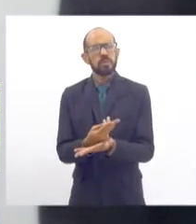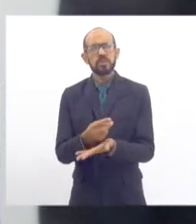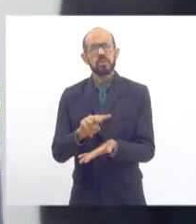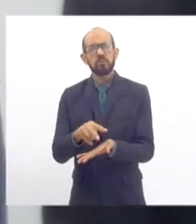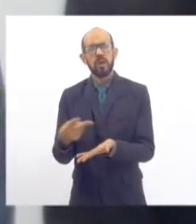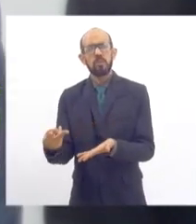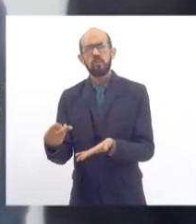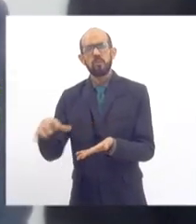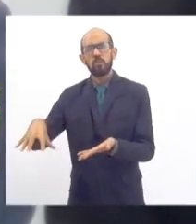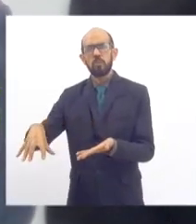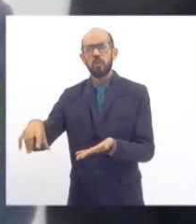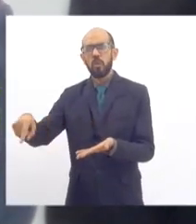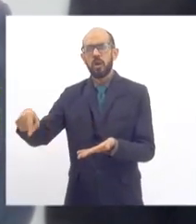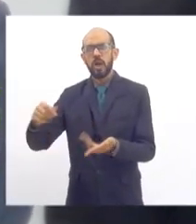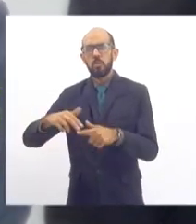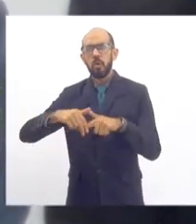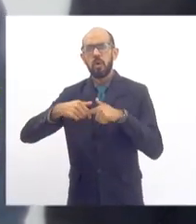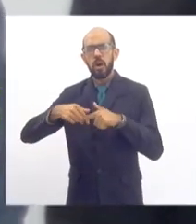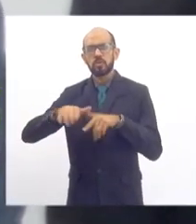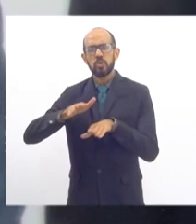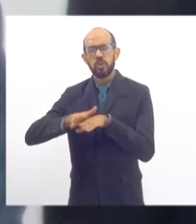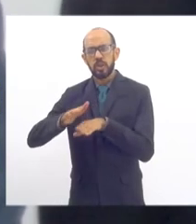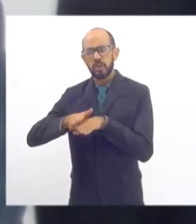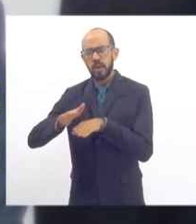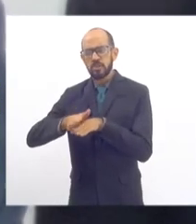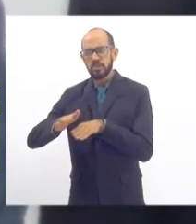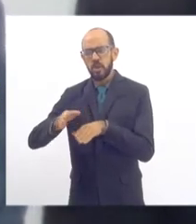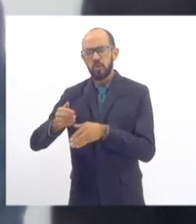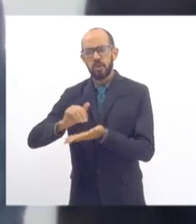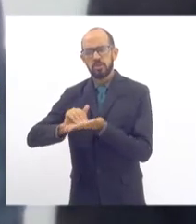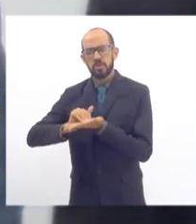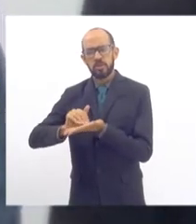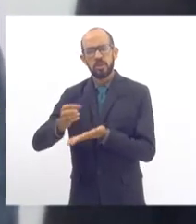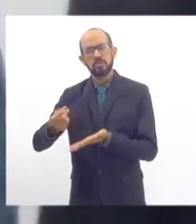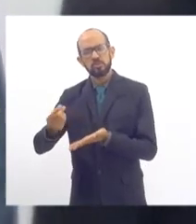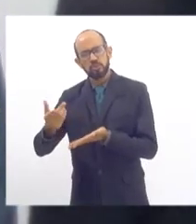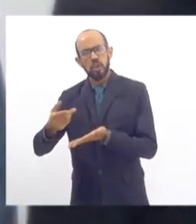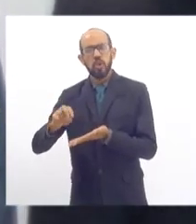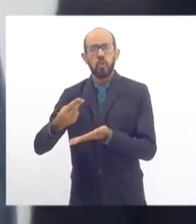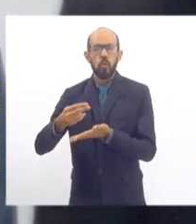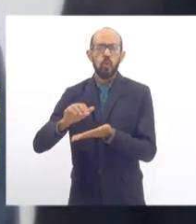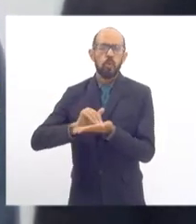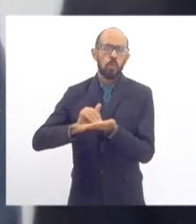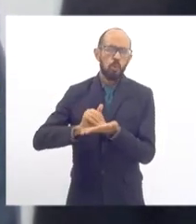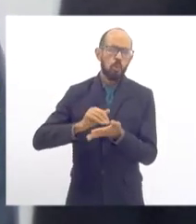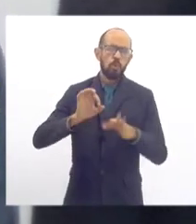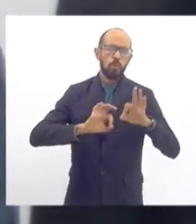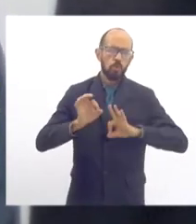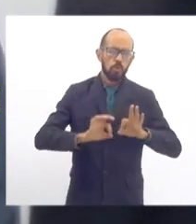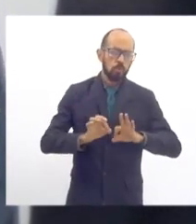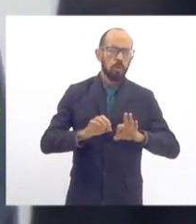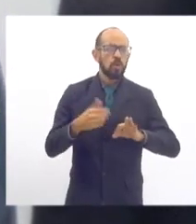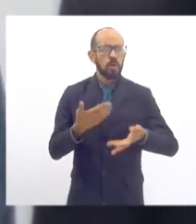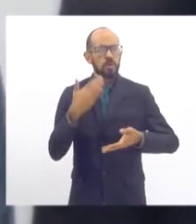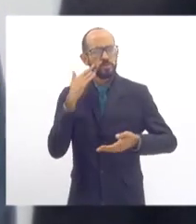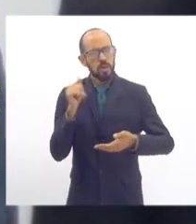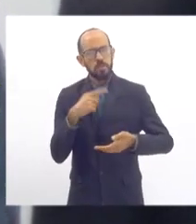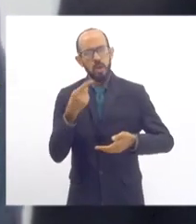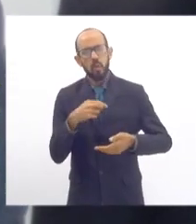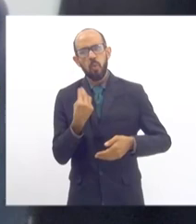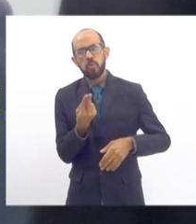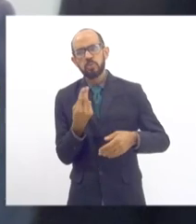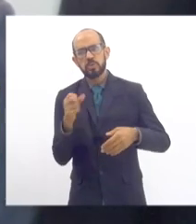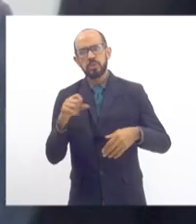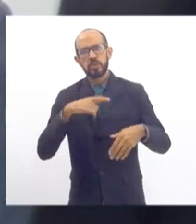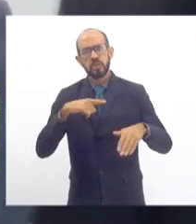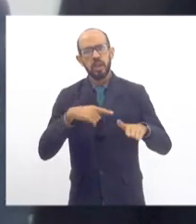de demanda dos órgãos, se é uma orientação da Secretaria de Fazenda, da Secretaria de Planejamento, ou se ele segue algum tipo de previsão já na